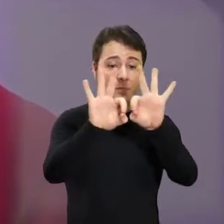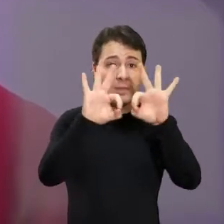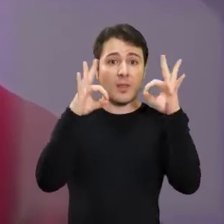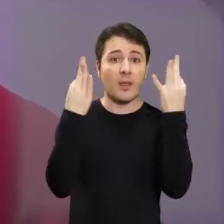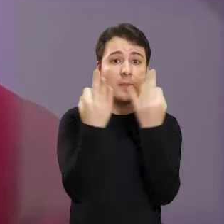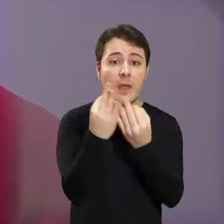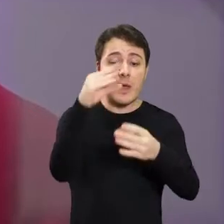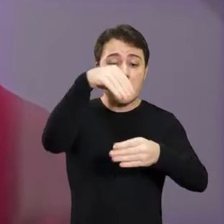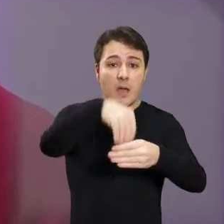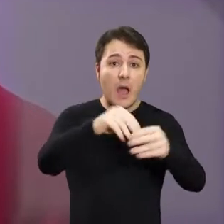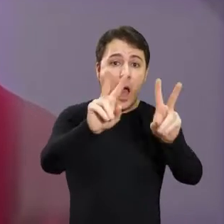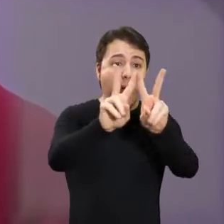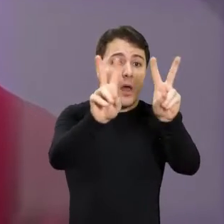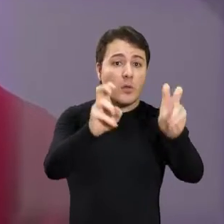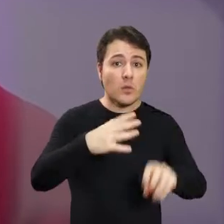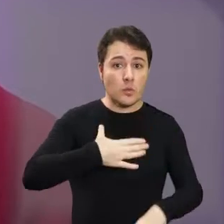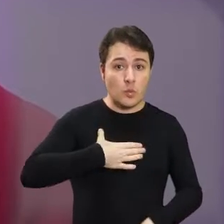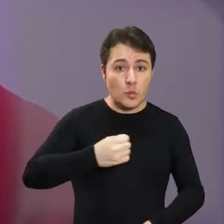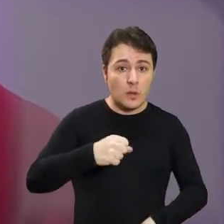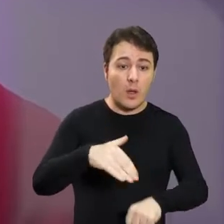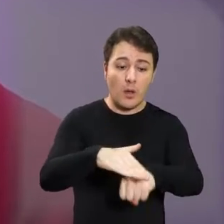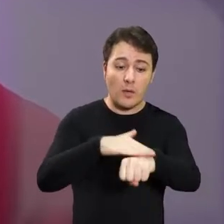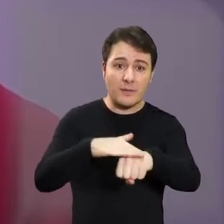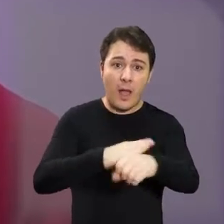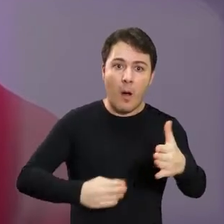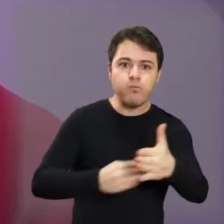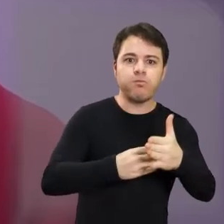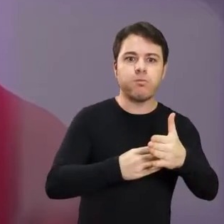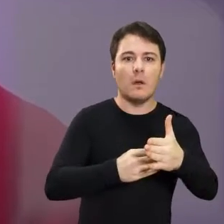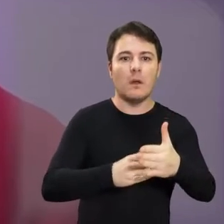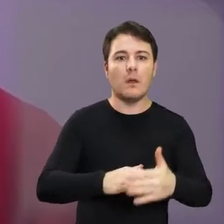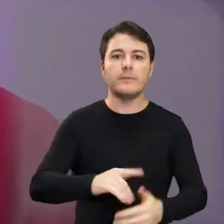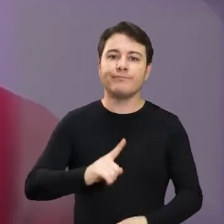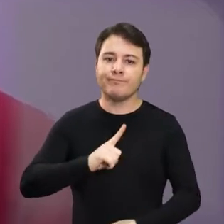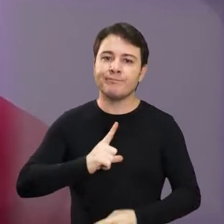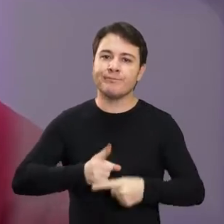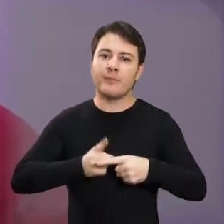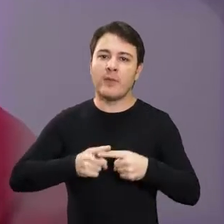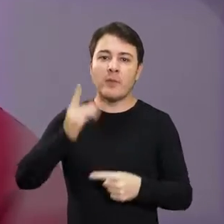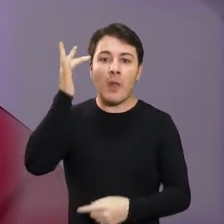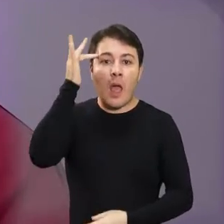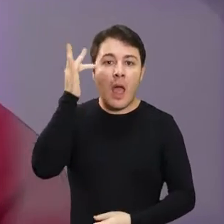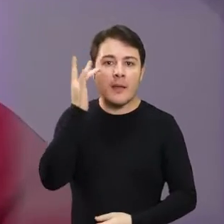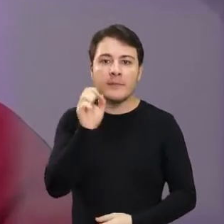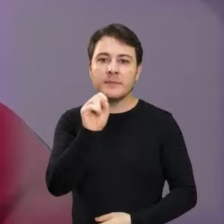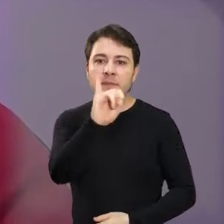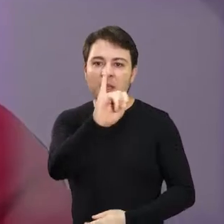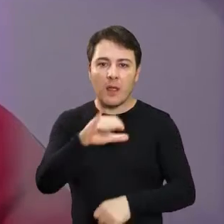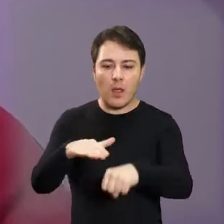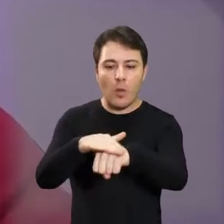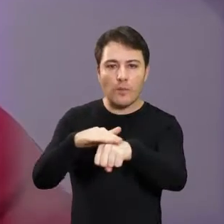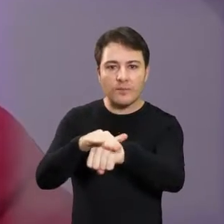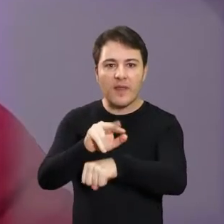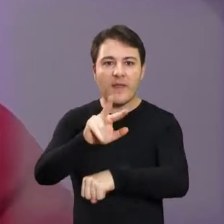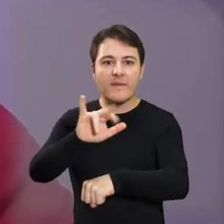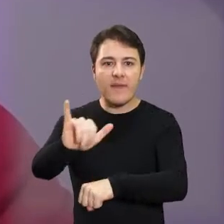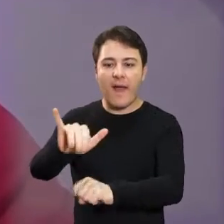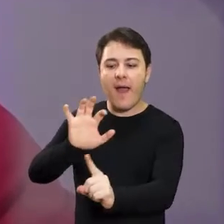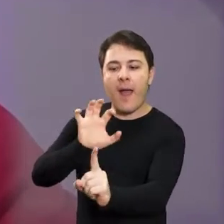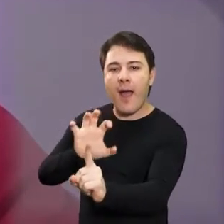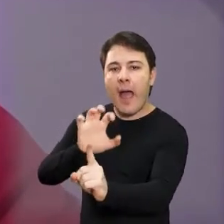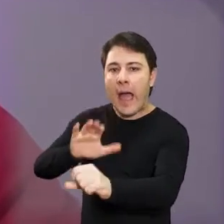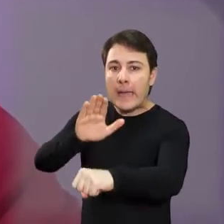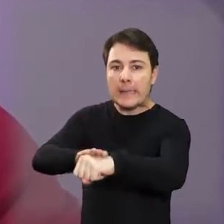a palavra suicídio ainda é um tabu. Às vezes, por medo de um possível incentivo,